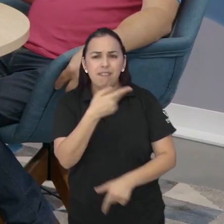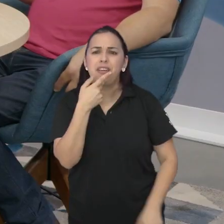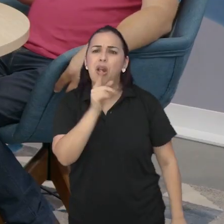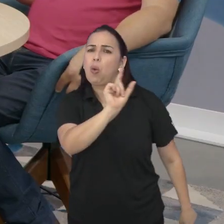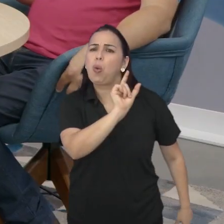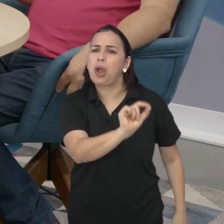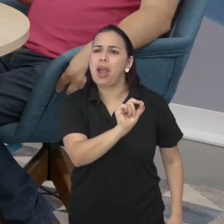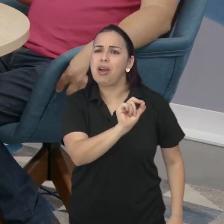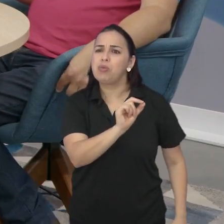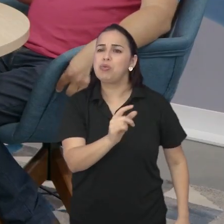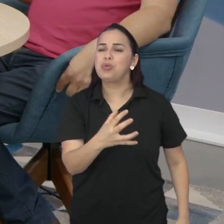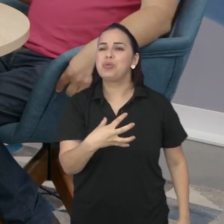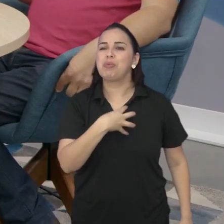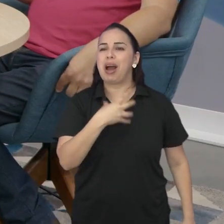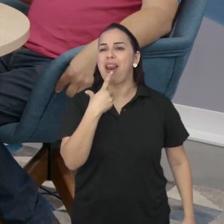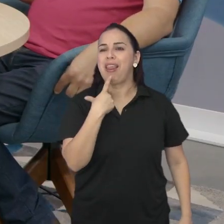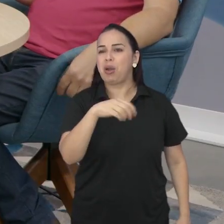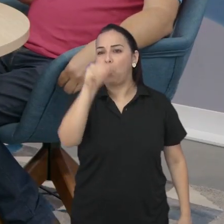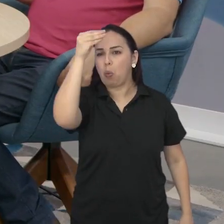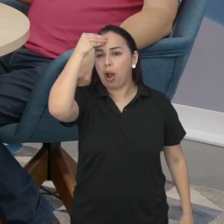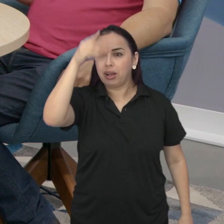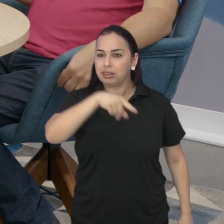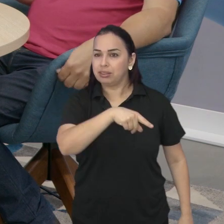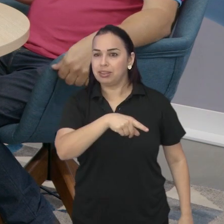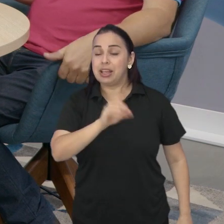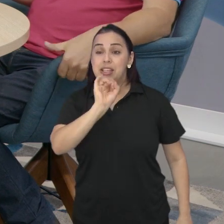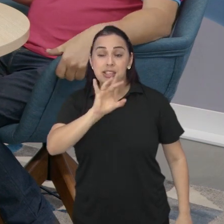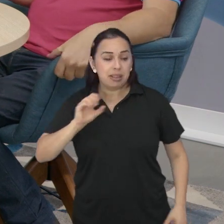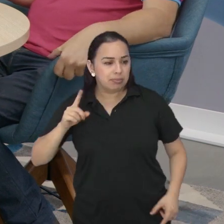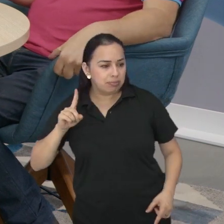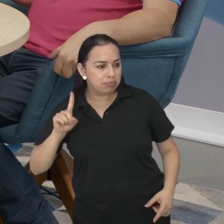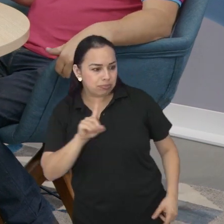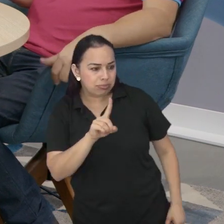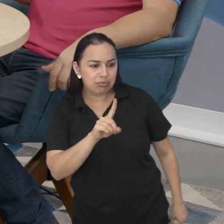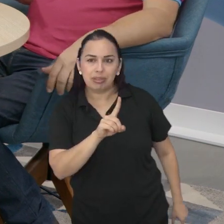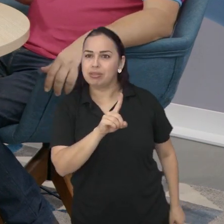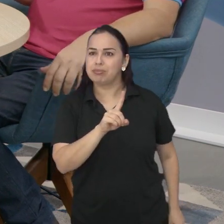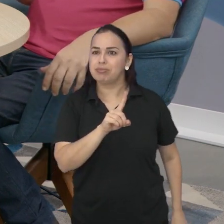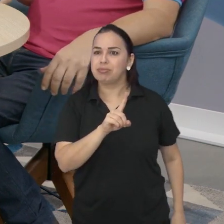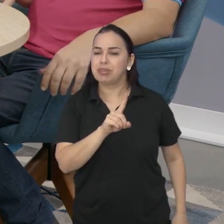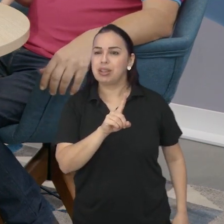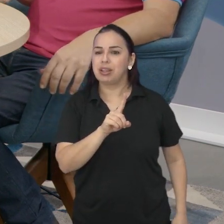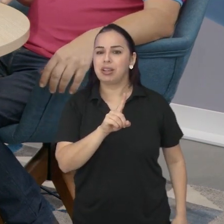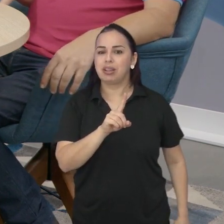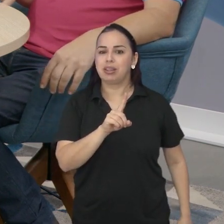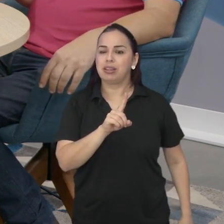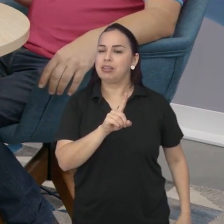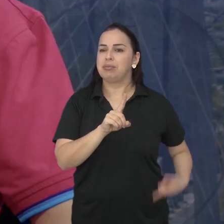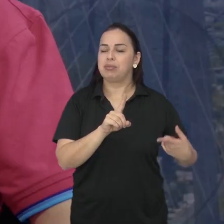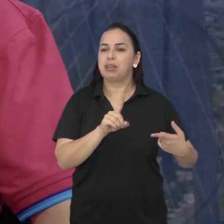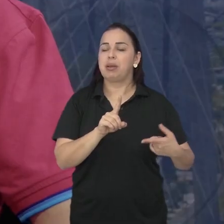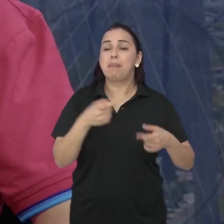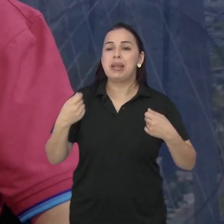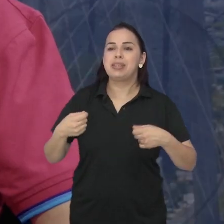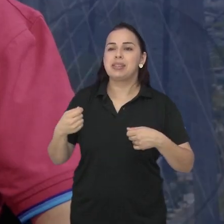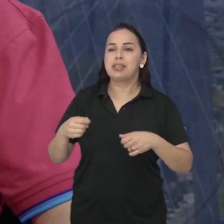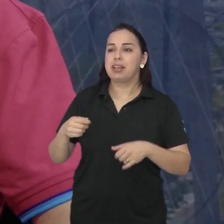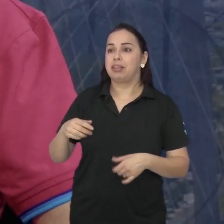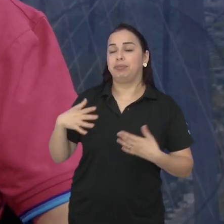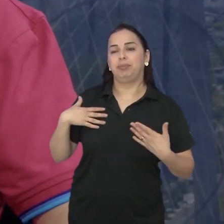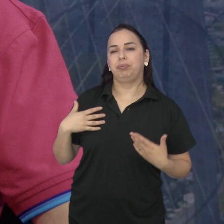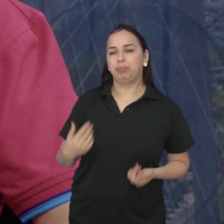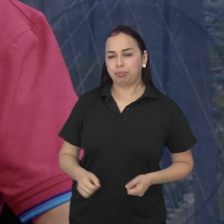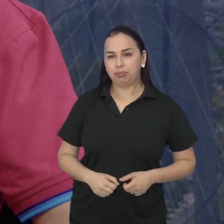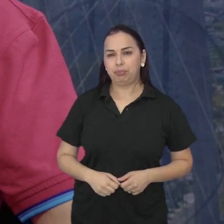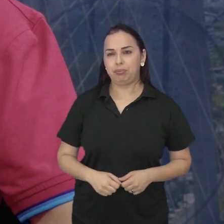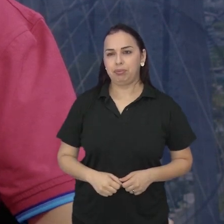o que eles estão dizendo? E que a gente não consegue, é só se aproximando disso. Mas não dá para discutir população em situação de rua no